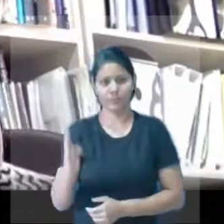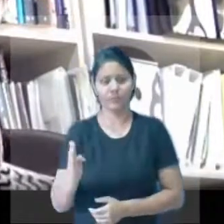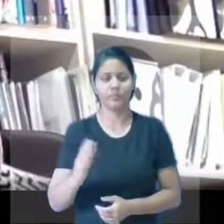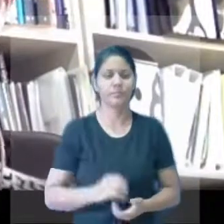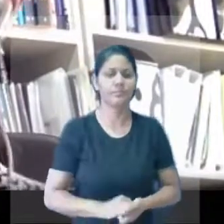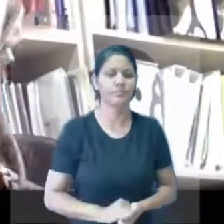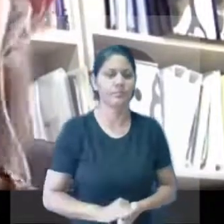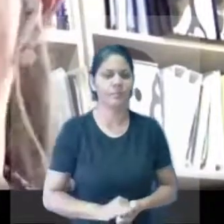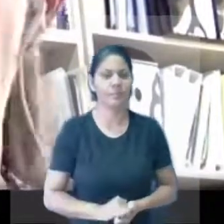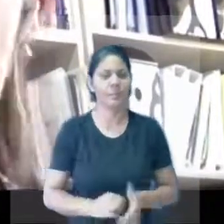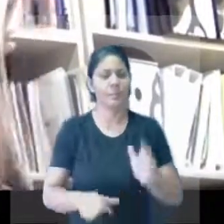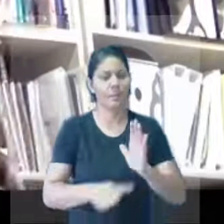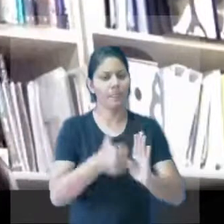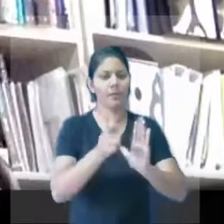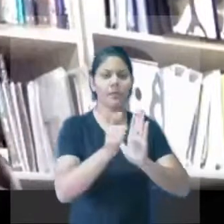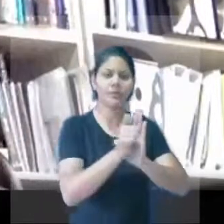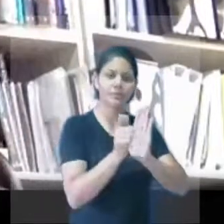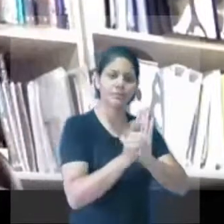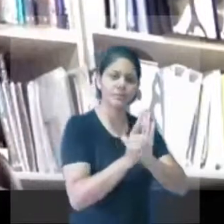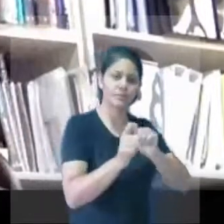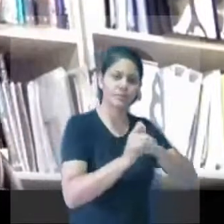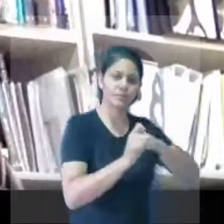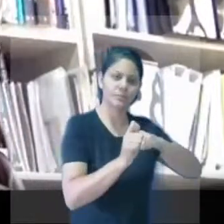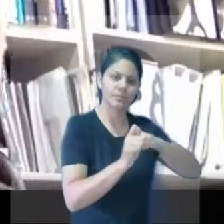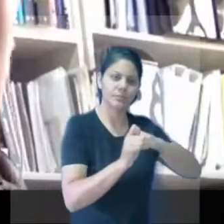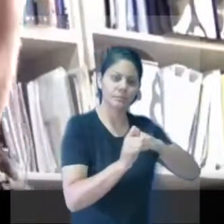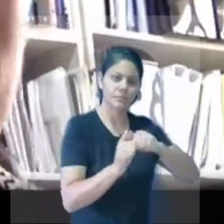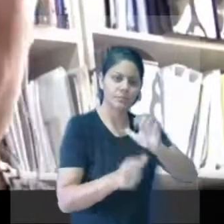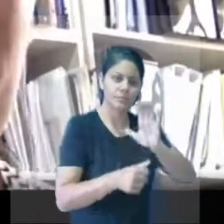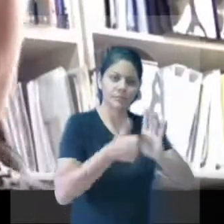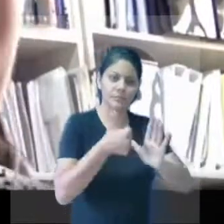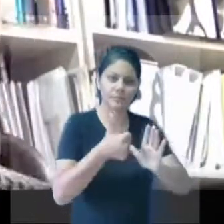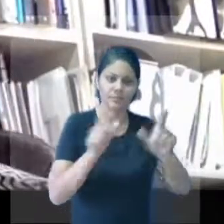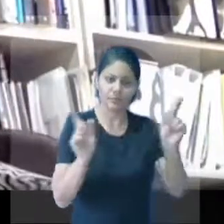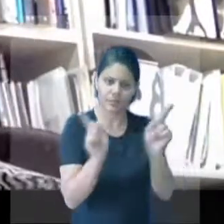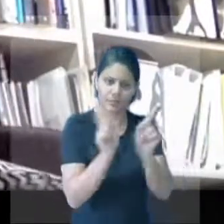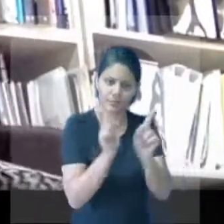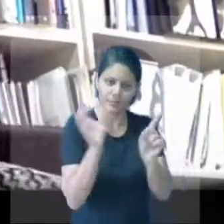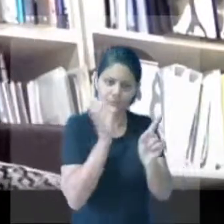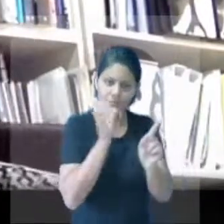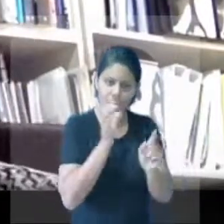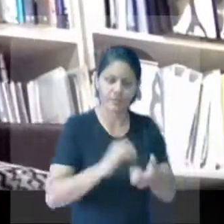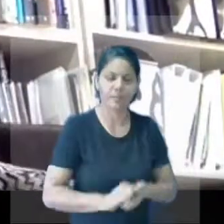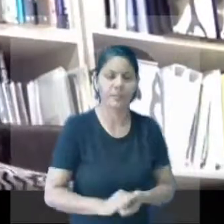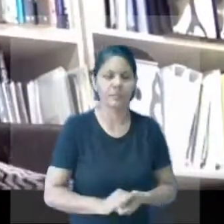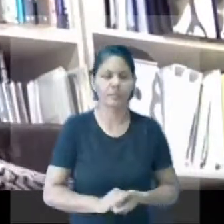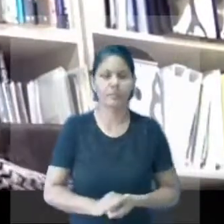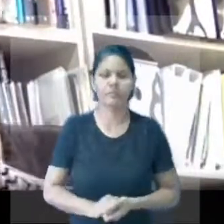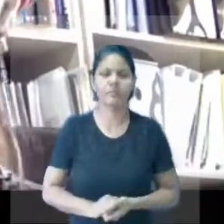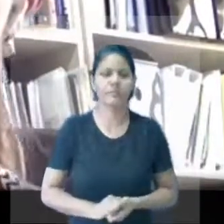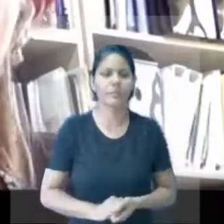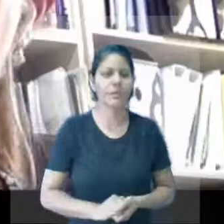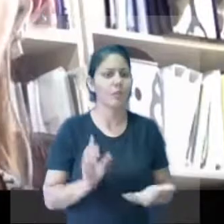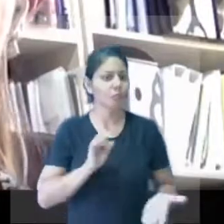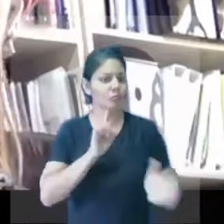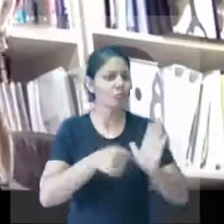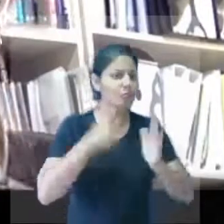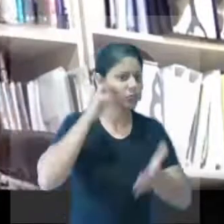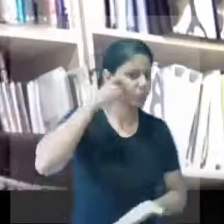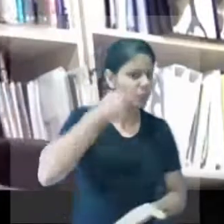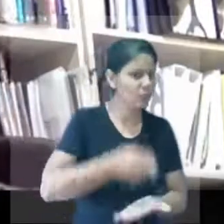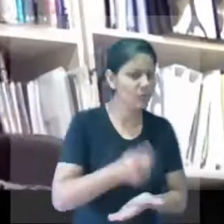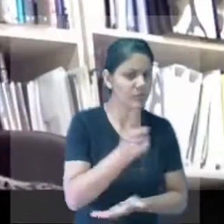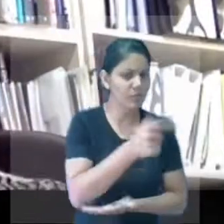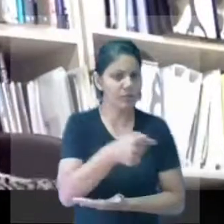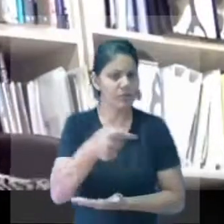artigo 1º, ele diz assim, vou fazer uma leitura bem breve, porque ele é bem curtinho. Fica instituída a Semana Nacional do Livro e da Biblioteca